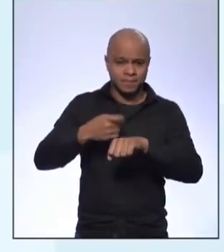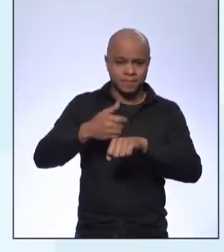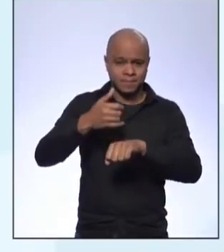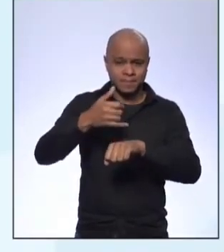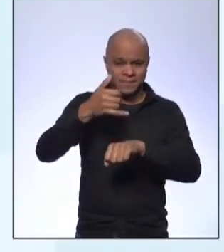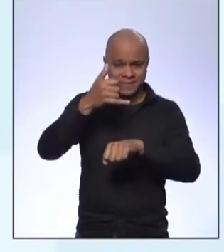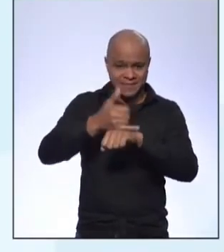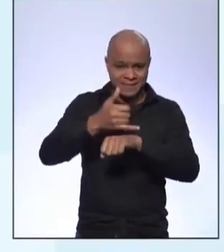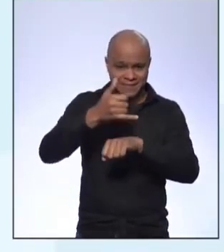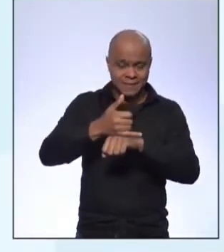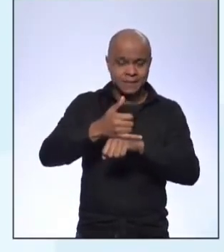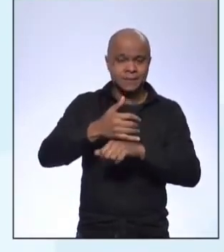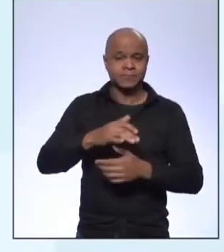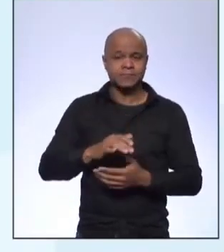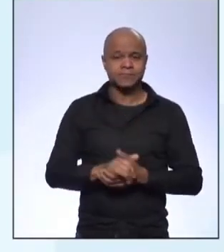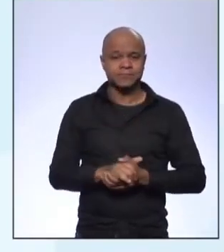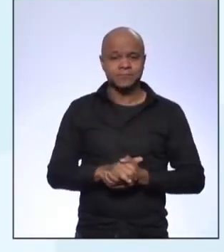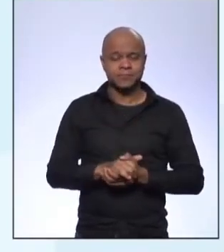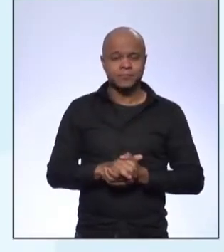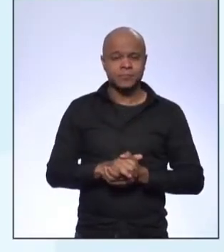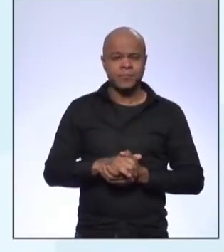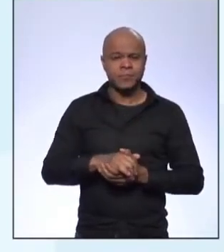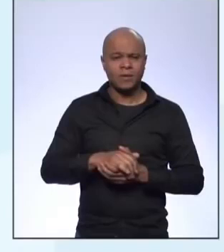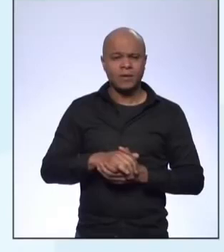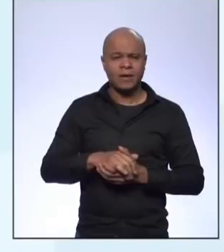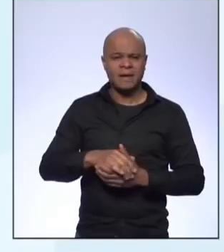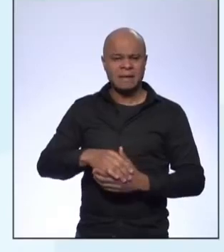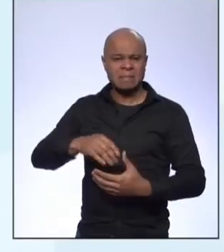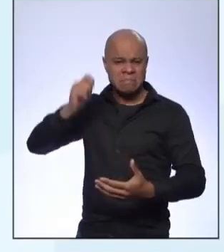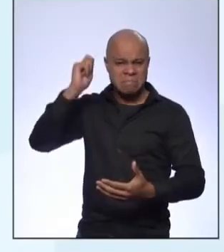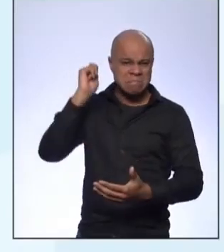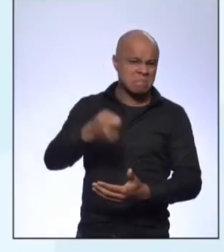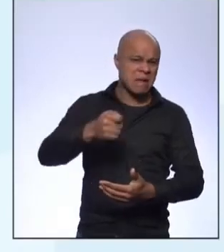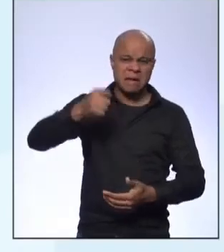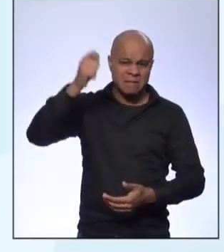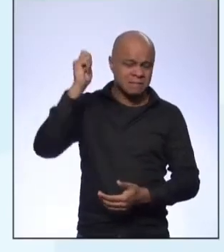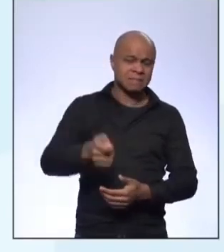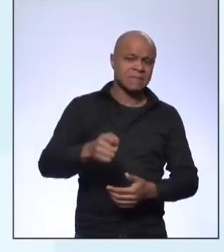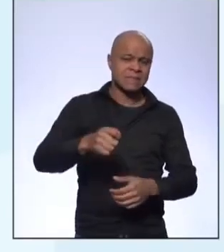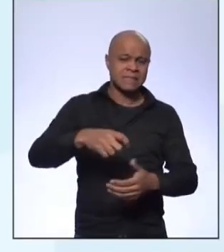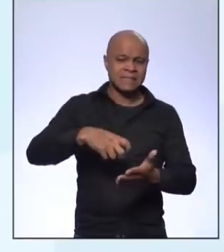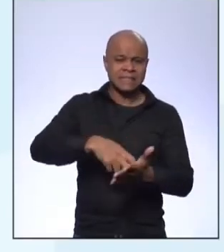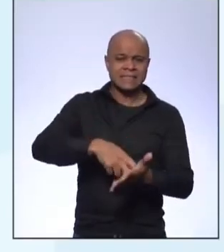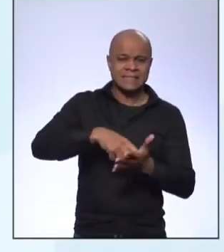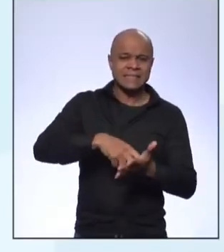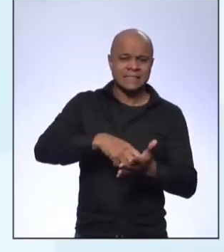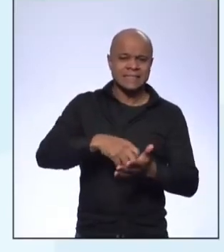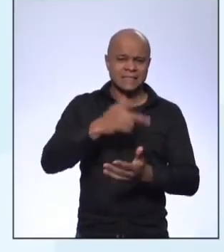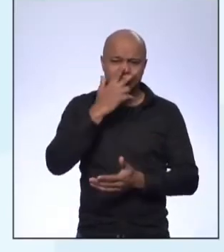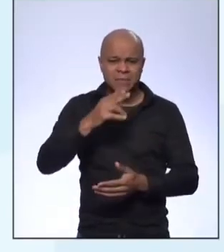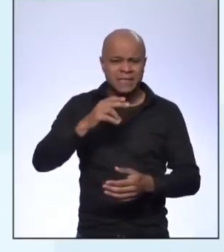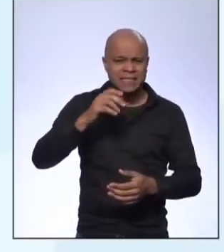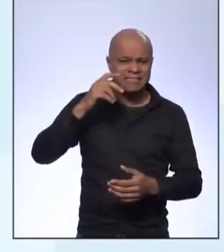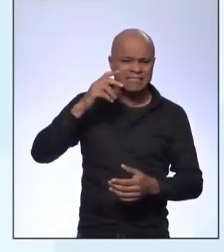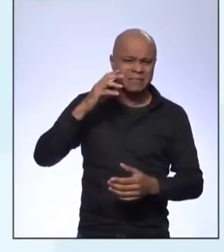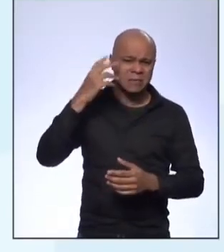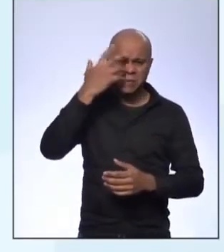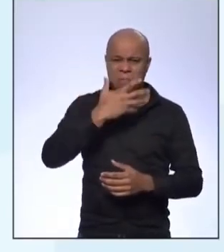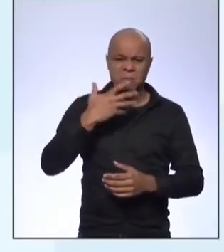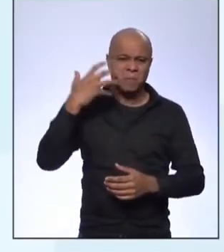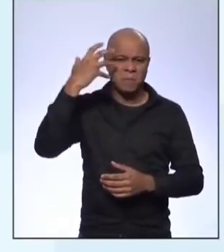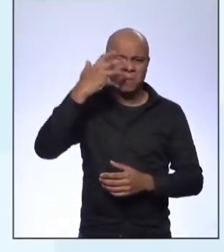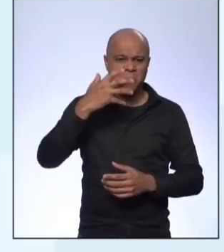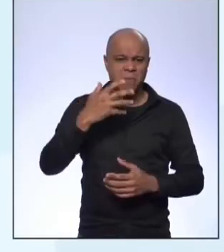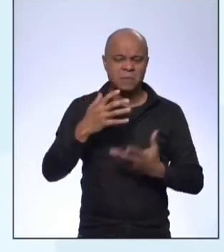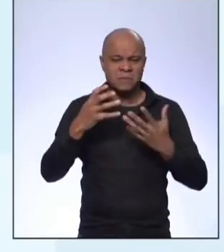está aplicando alguma violência contra o indígena, algum castigo, parece que quer ferir o rosto desse indígena, né? Furar os